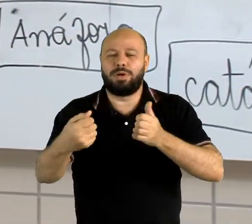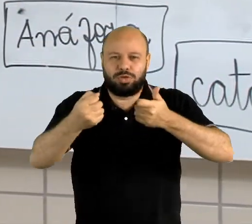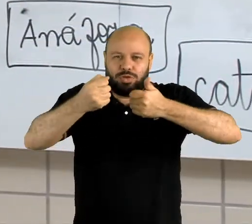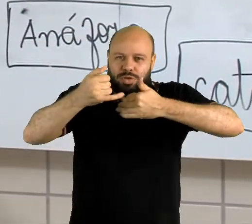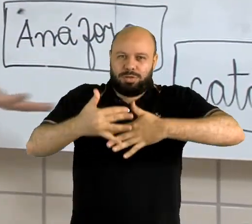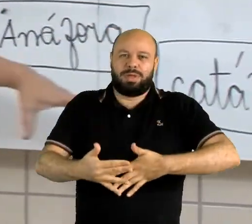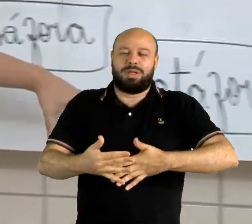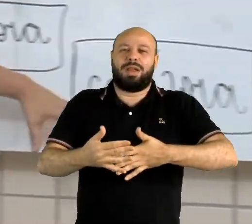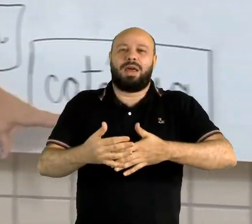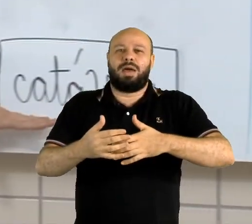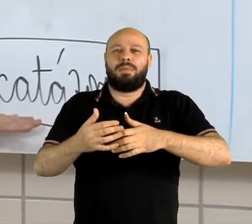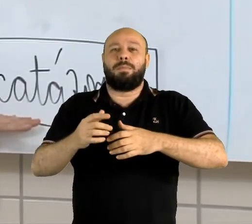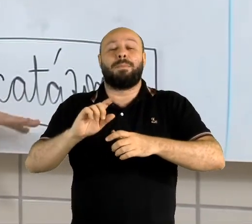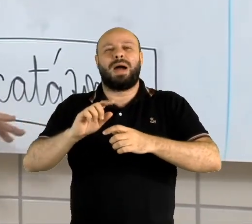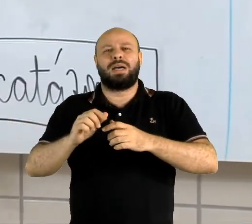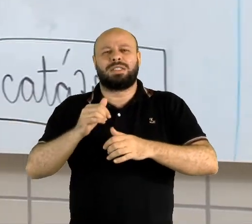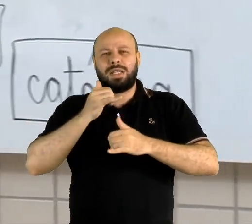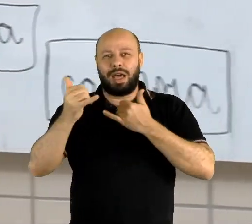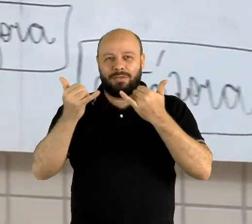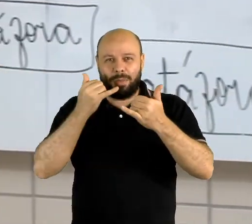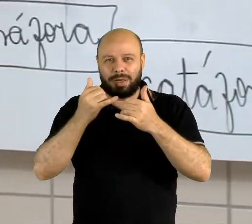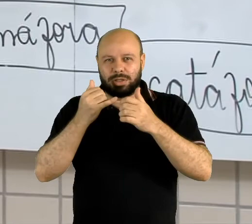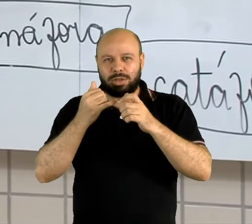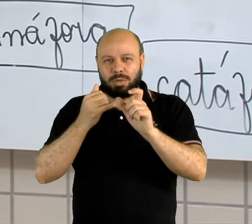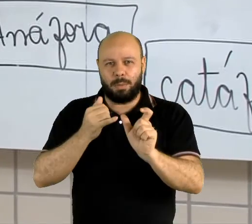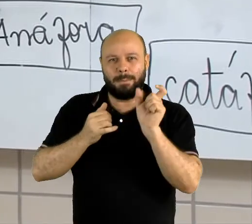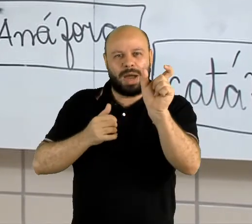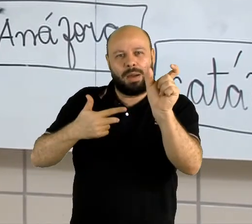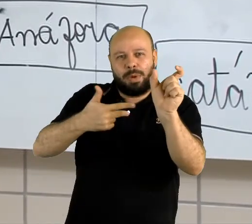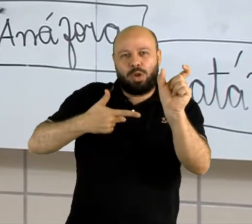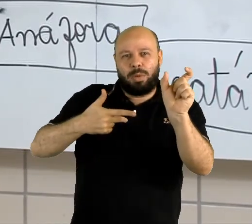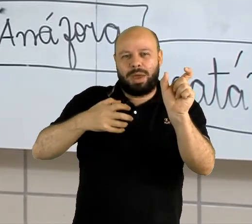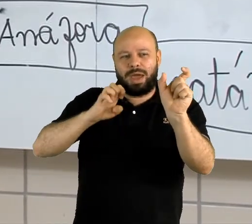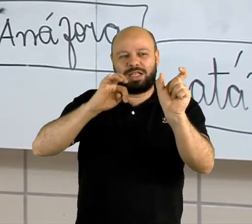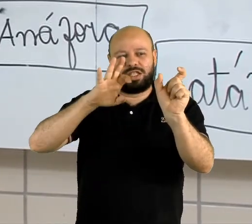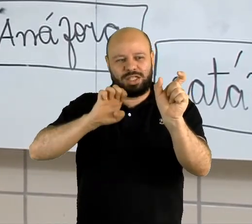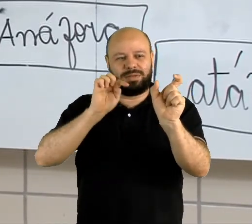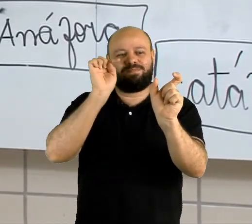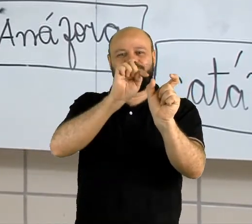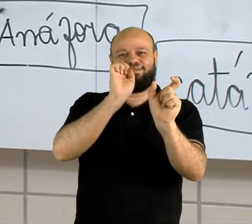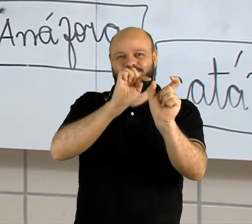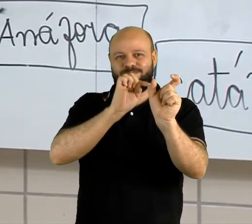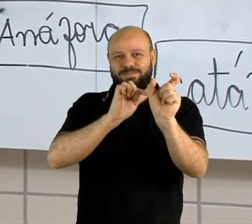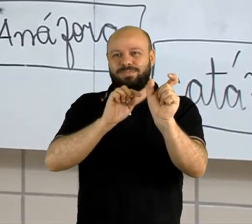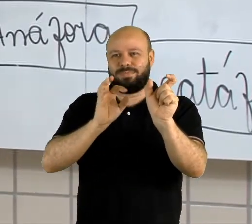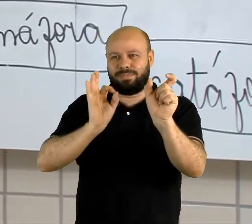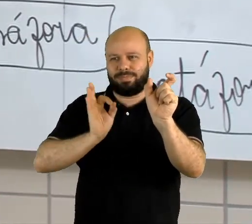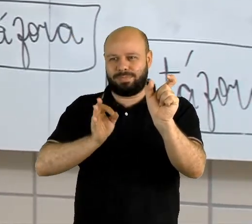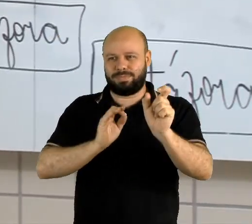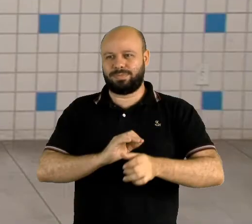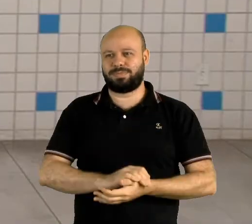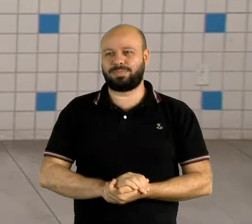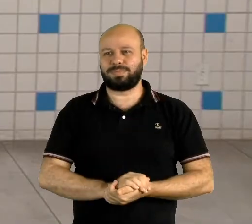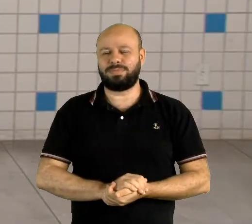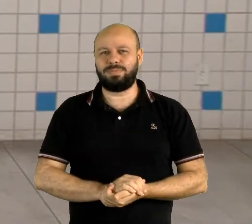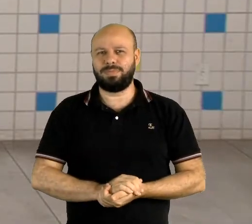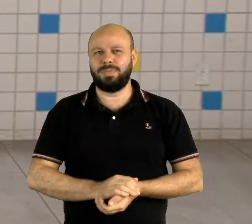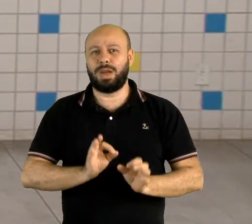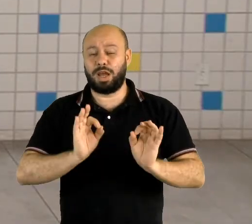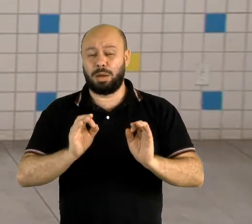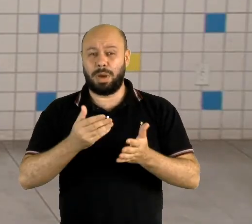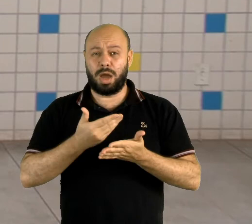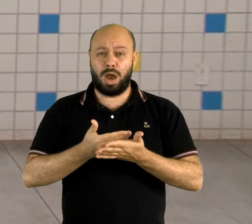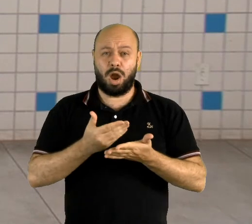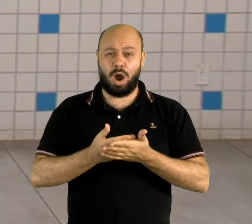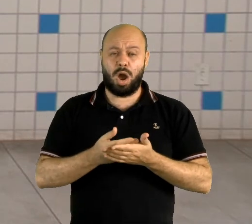Eu antecipei a informação por meio do pronome este, certo? Então, pessoal, nossa aula vai